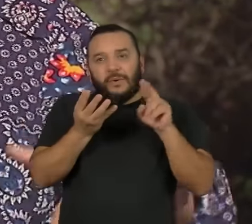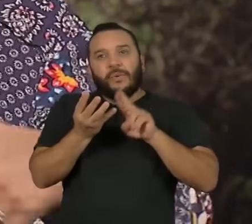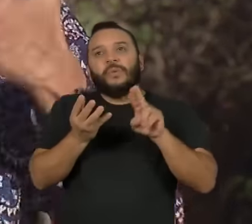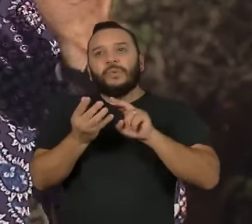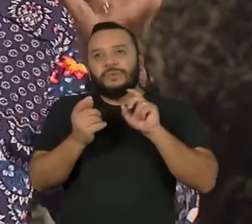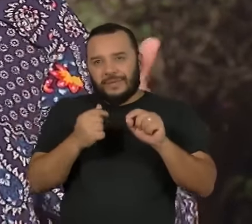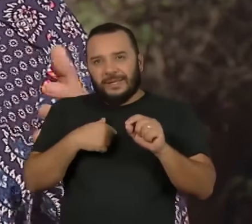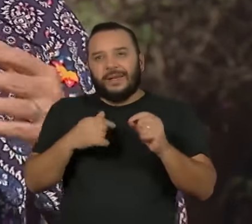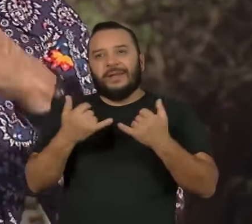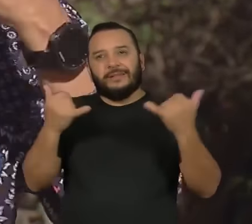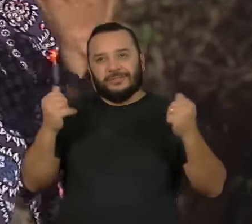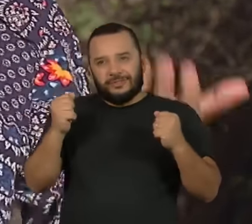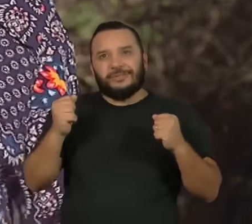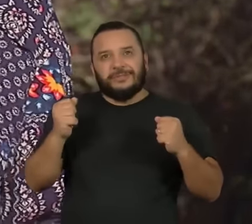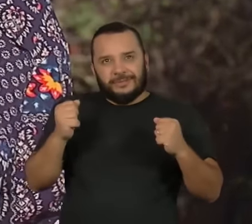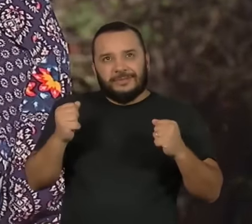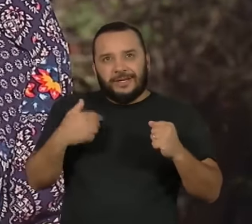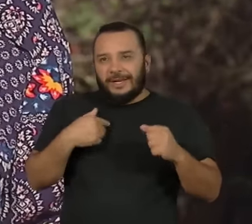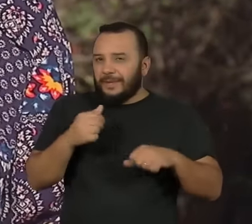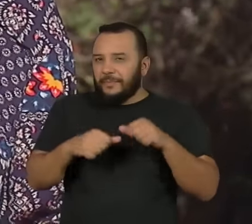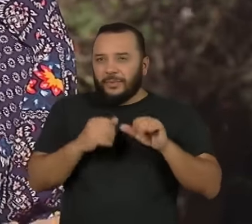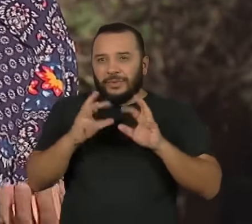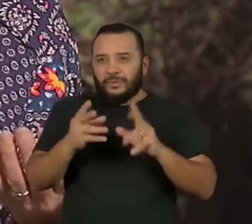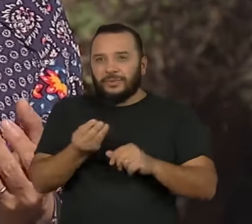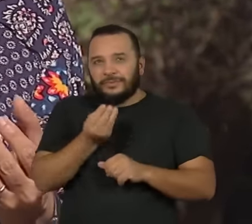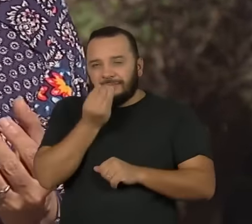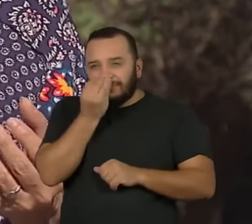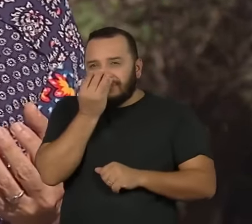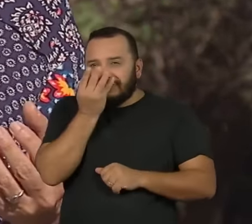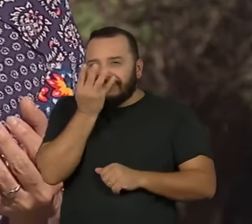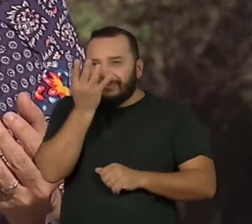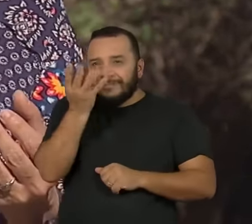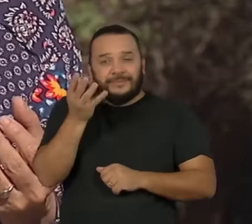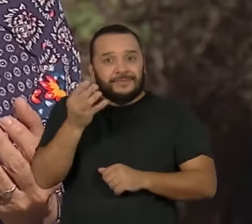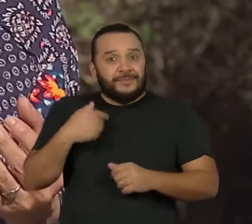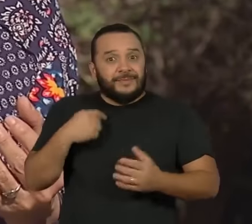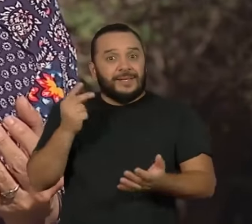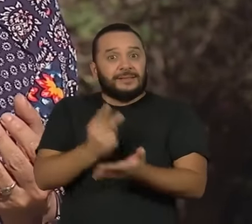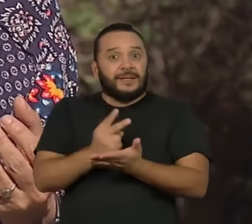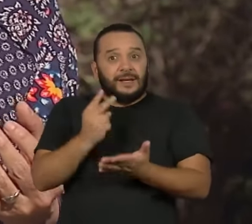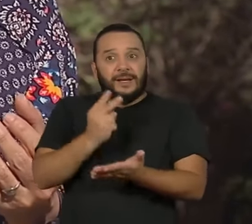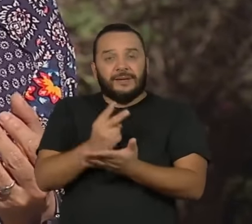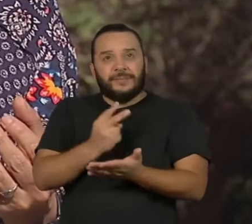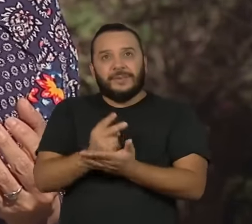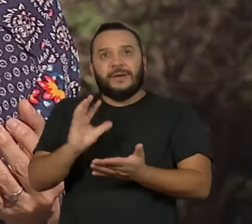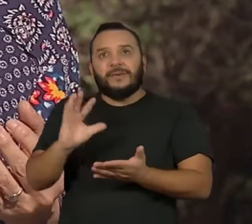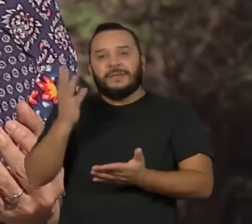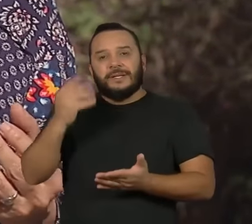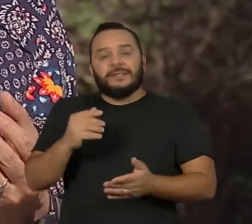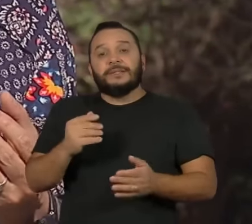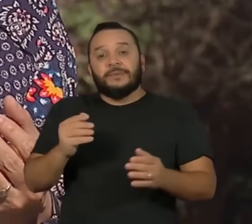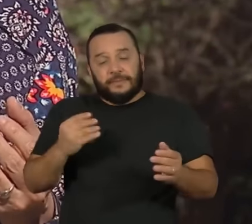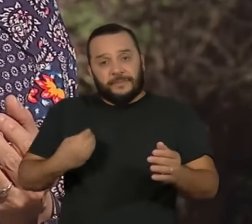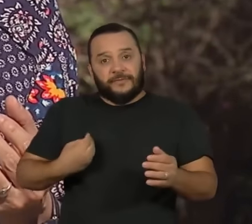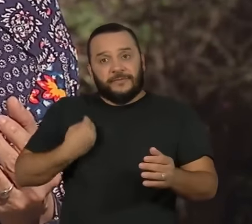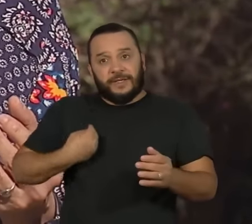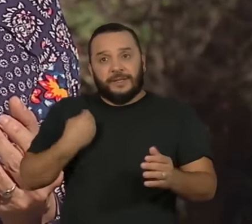se modifica inteira para florescer. E se ela começa a florescer muito, o tempo de vida dela diminui.